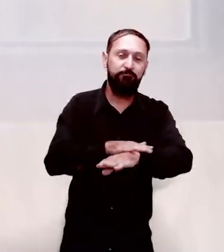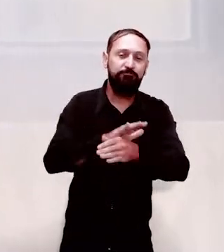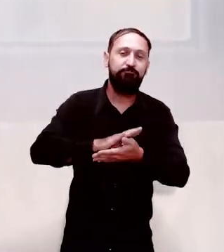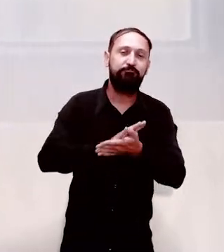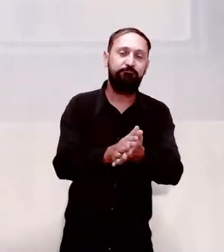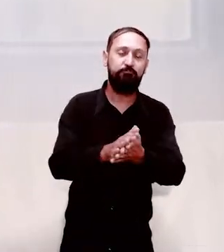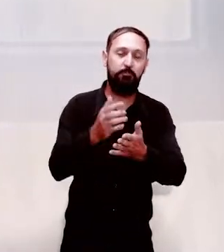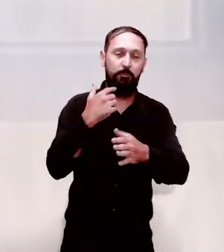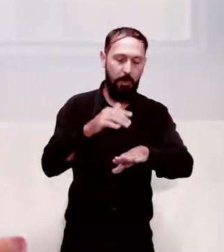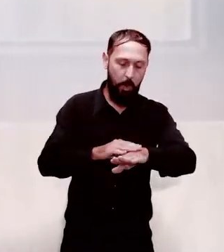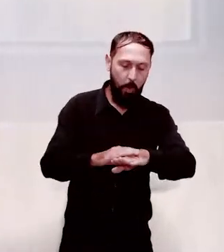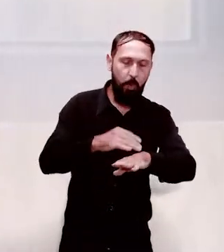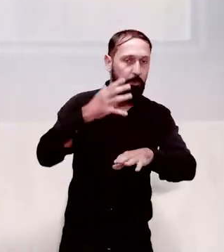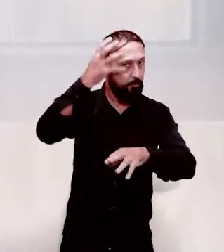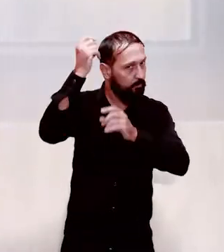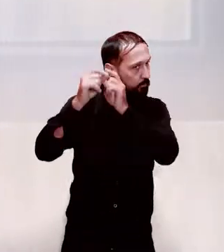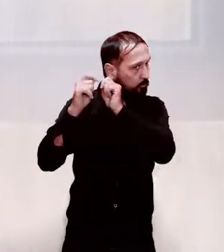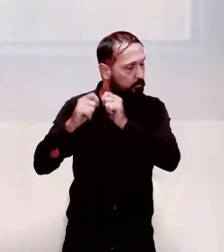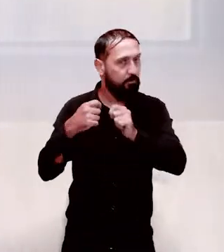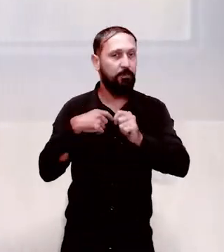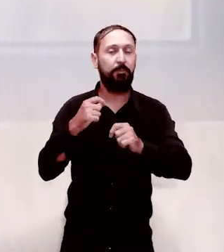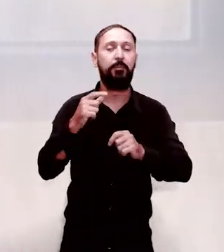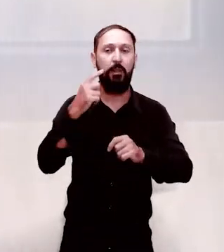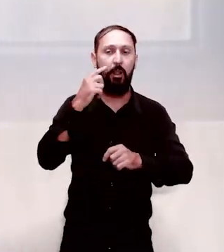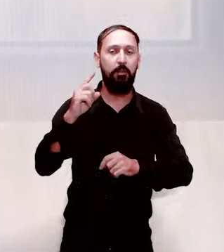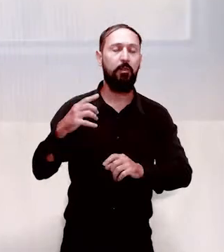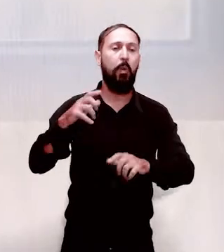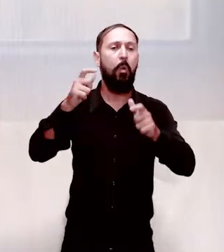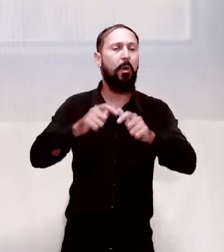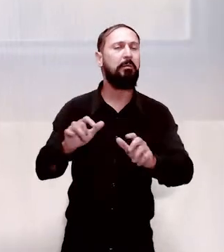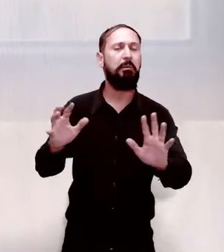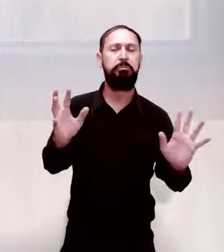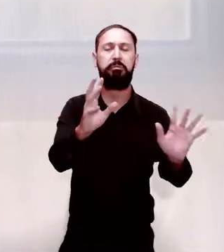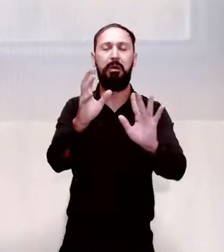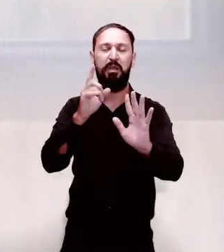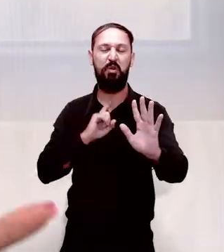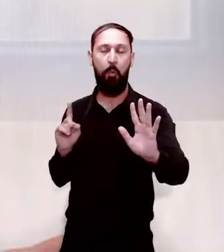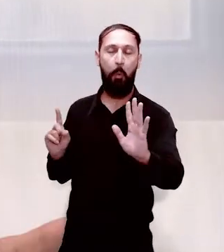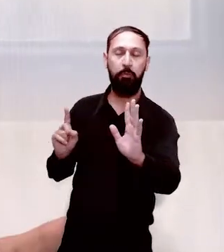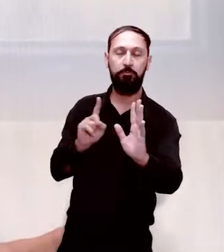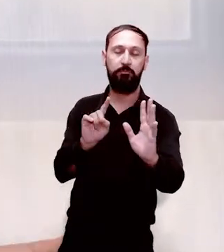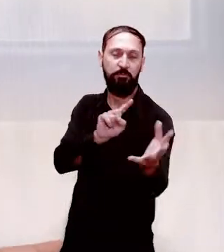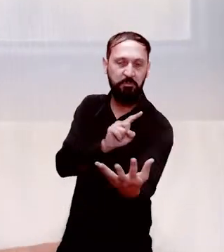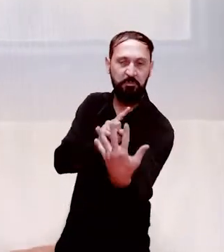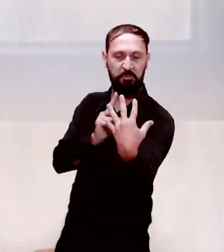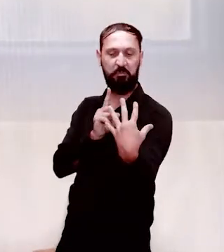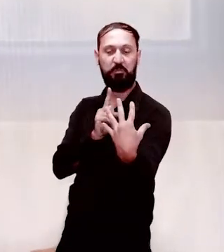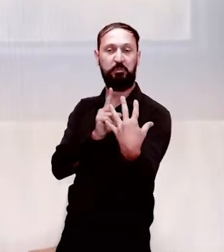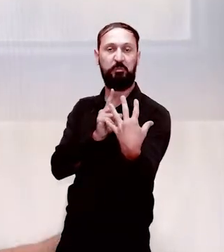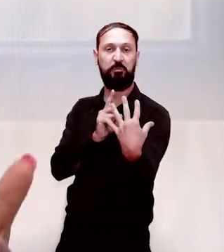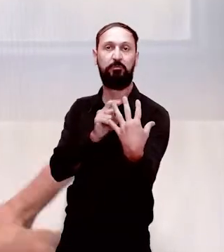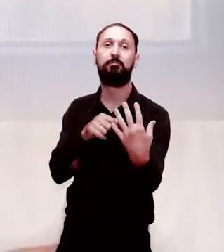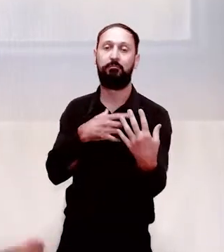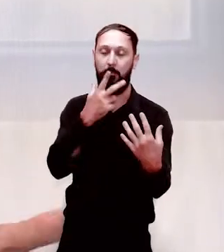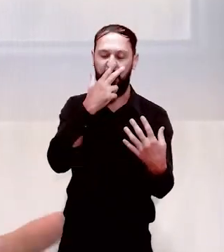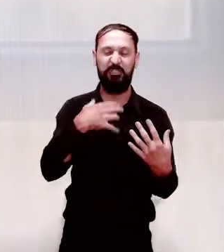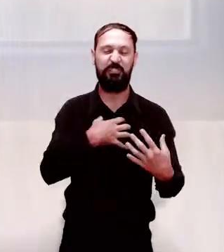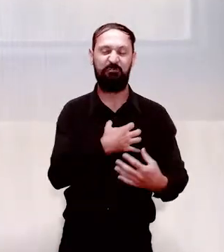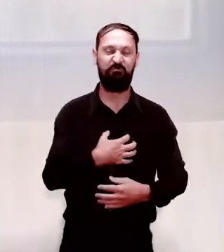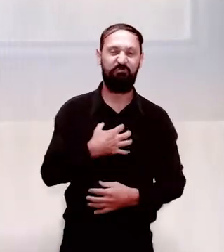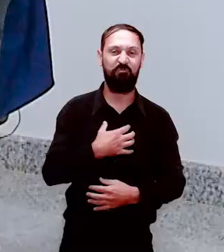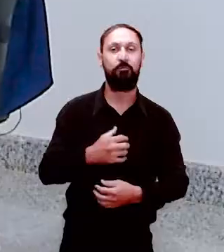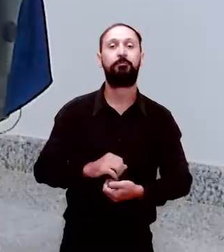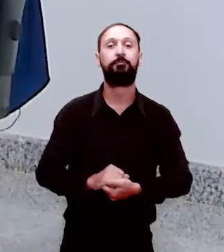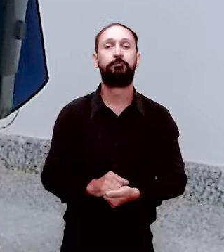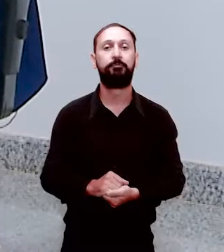racismo pela cor da sua pele, pelo seu cabelo, pelo incômodo que você causa nos lugares onde você estuda ou